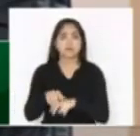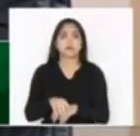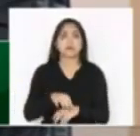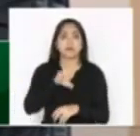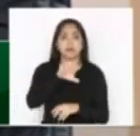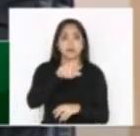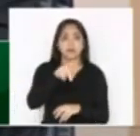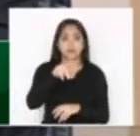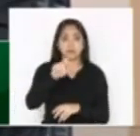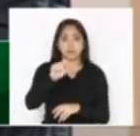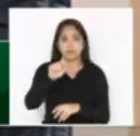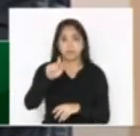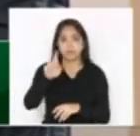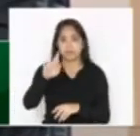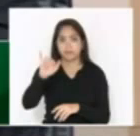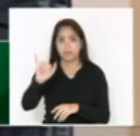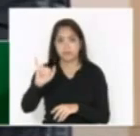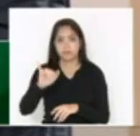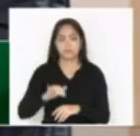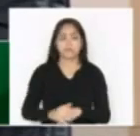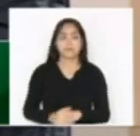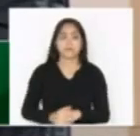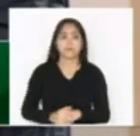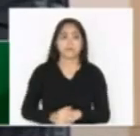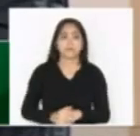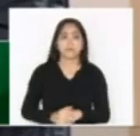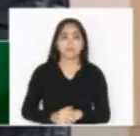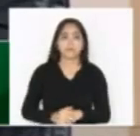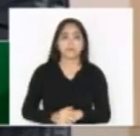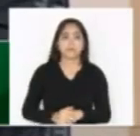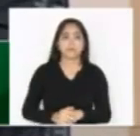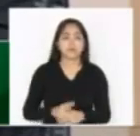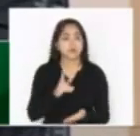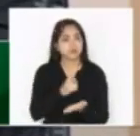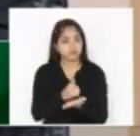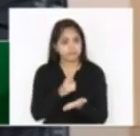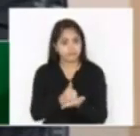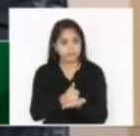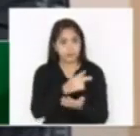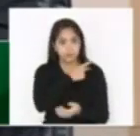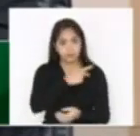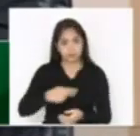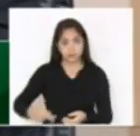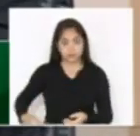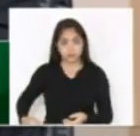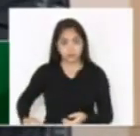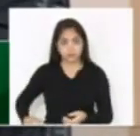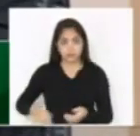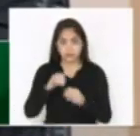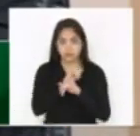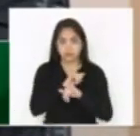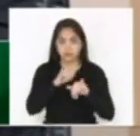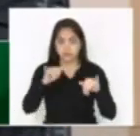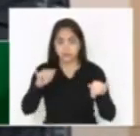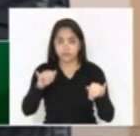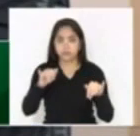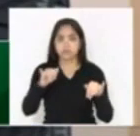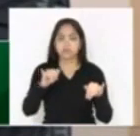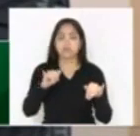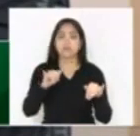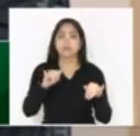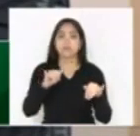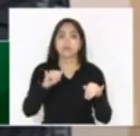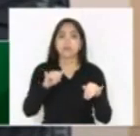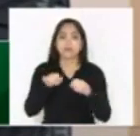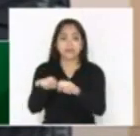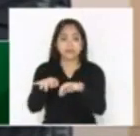EPAGRE, Luiz Ademir Hasman. Ato contínuo, senhor presidente, deu conhecimento ao plenário de que a